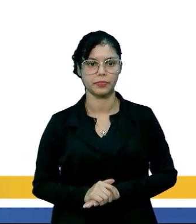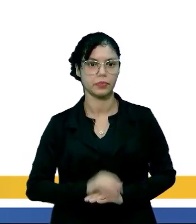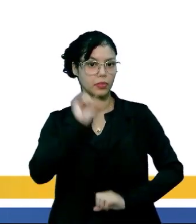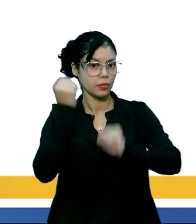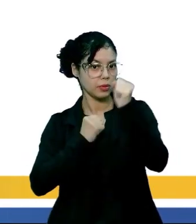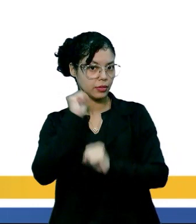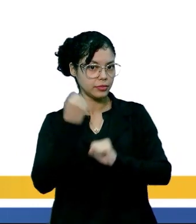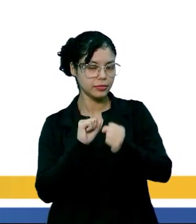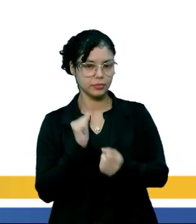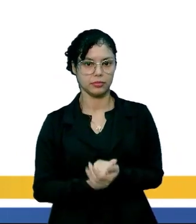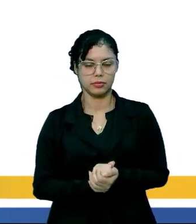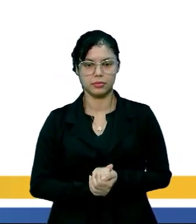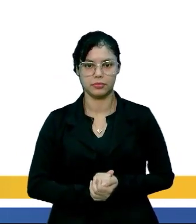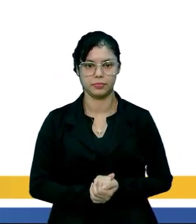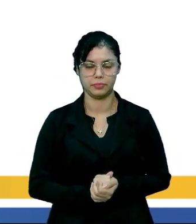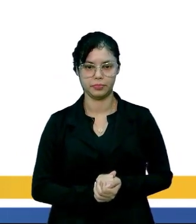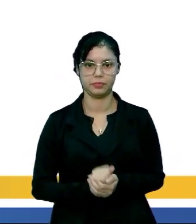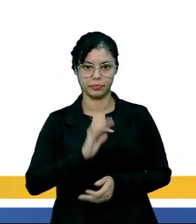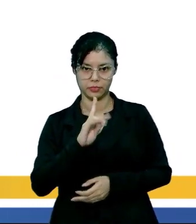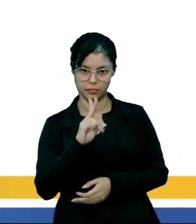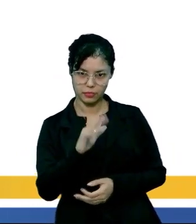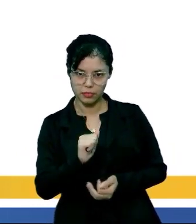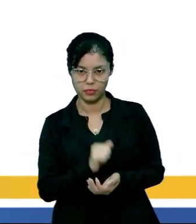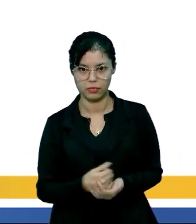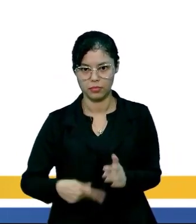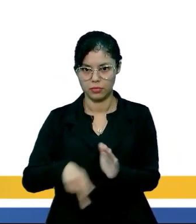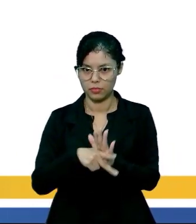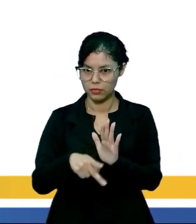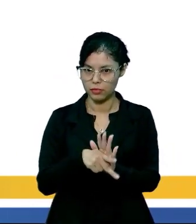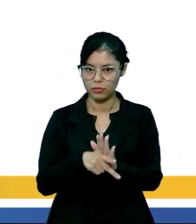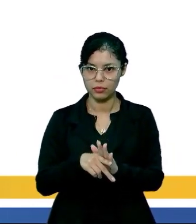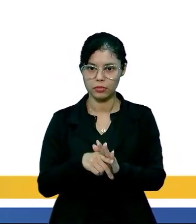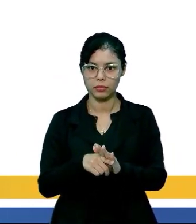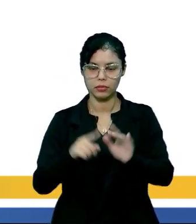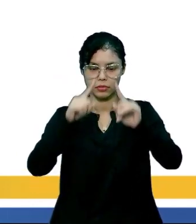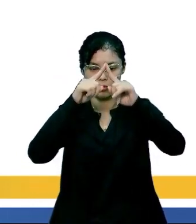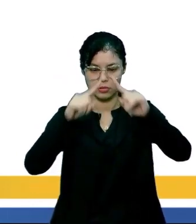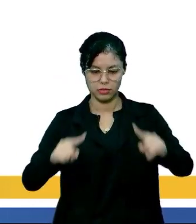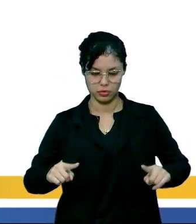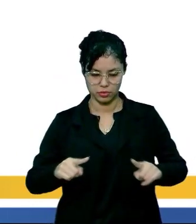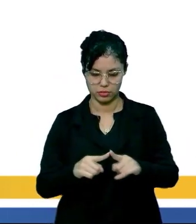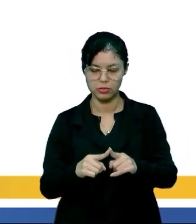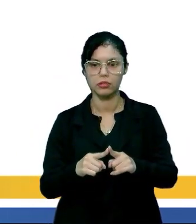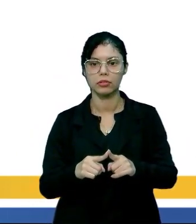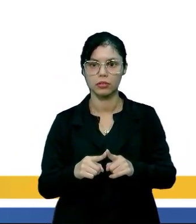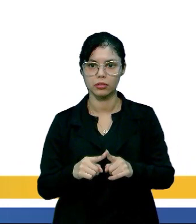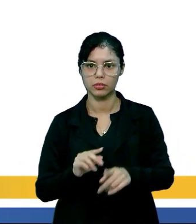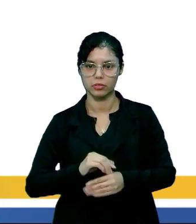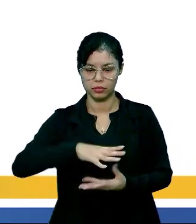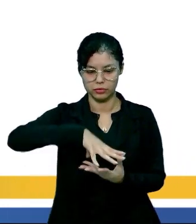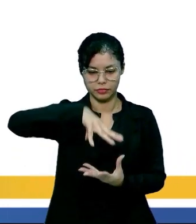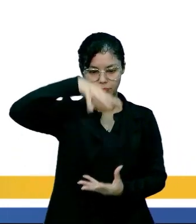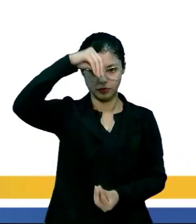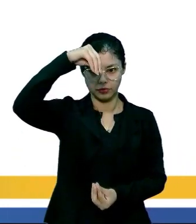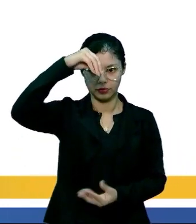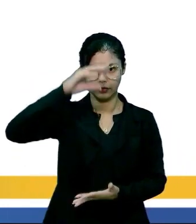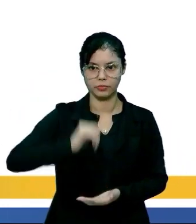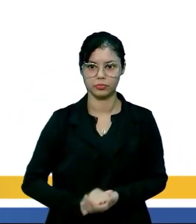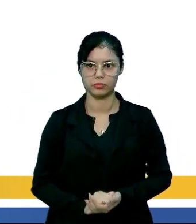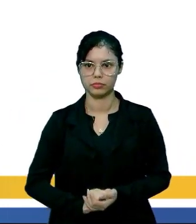Uma indústria fabrica brindes promocionais em forma de